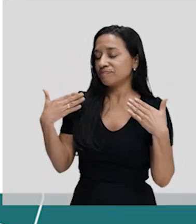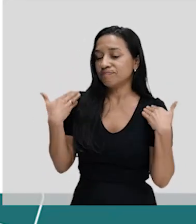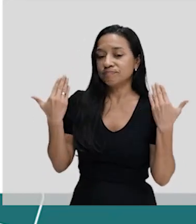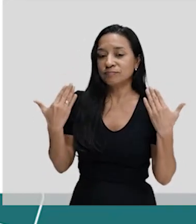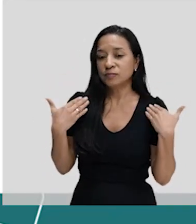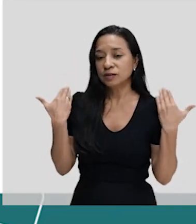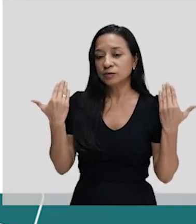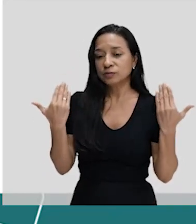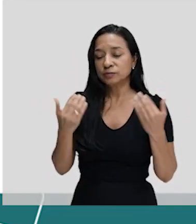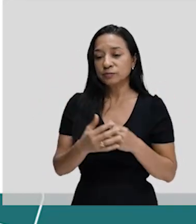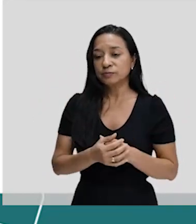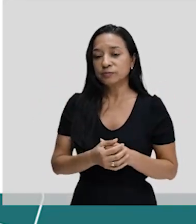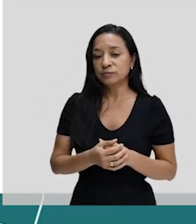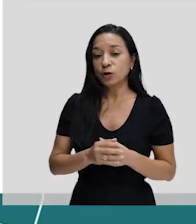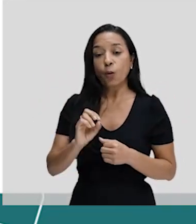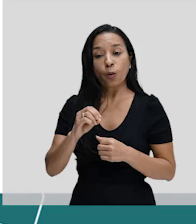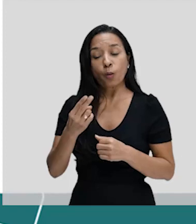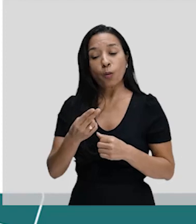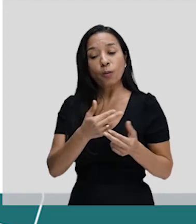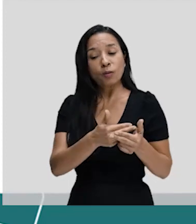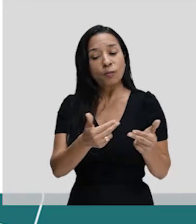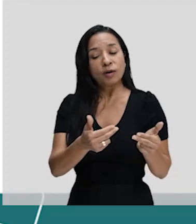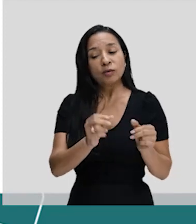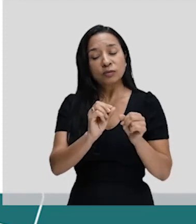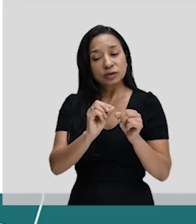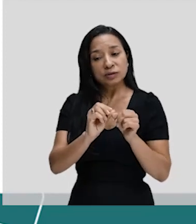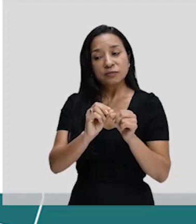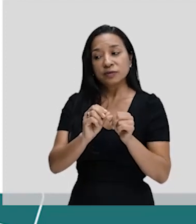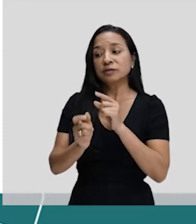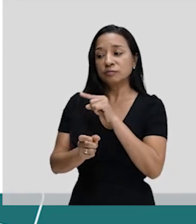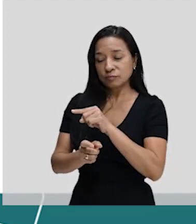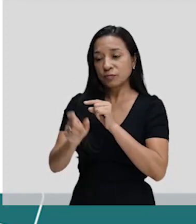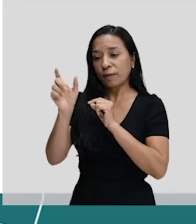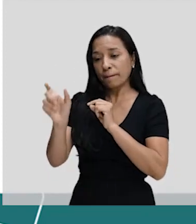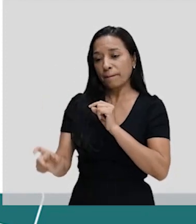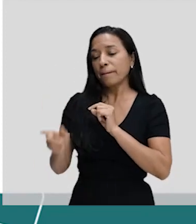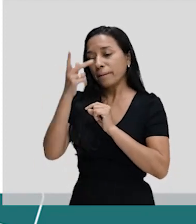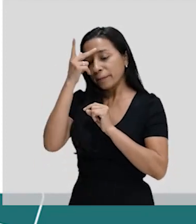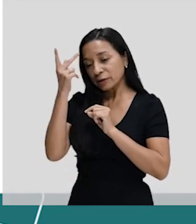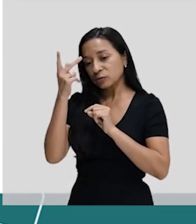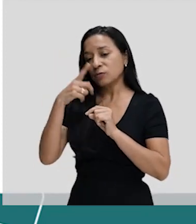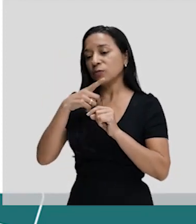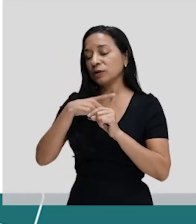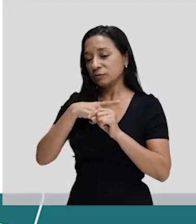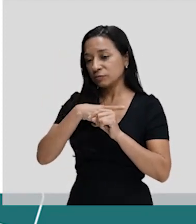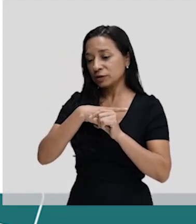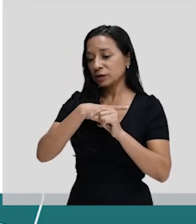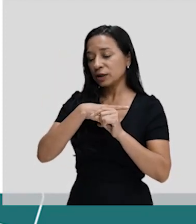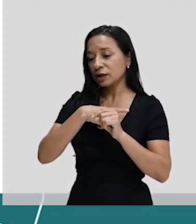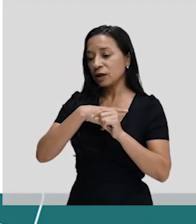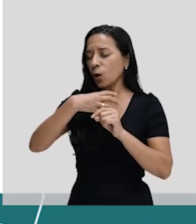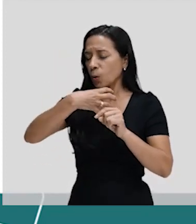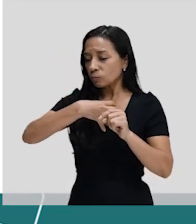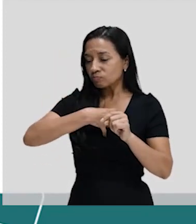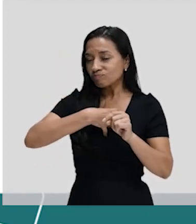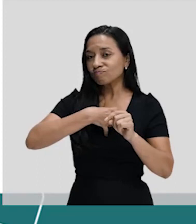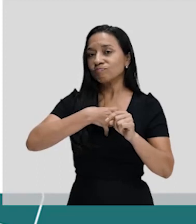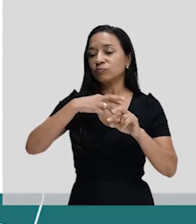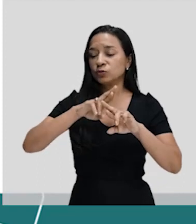alguém fez com que determinada pessoa tivesse um sentimento diferente daquele que estava sentindo